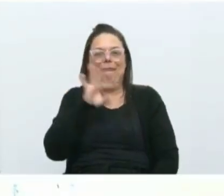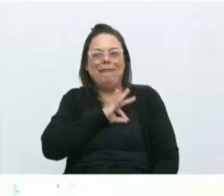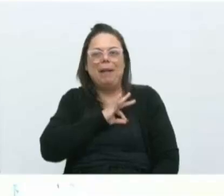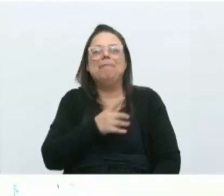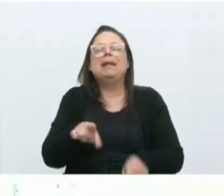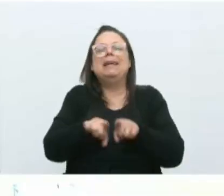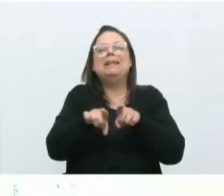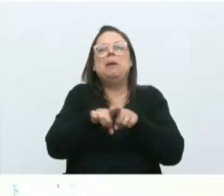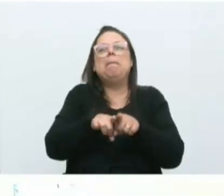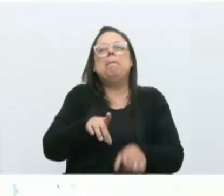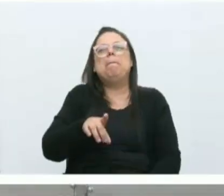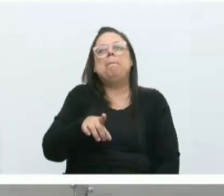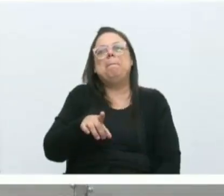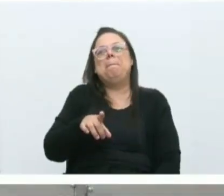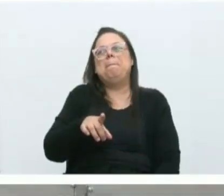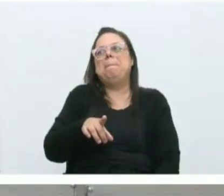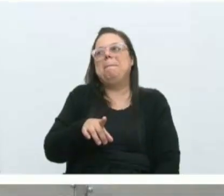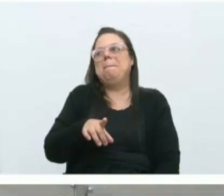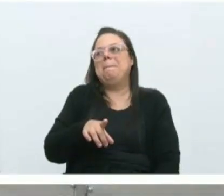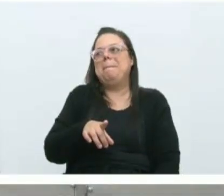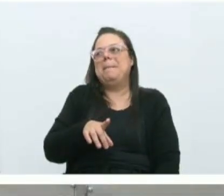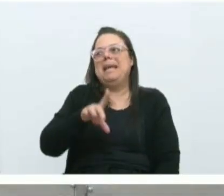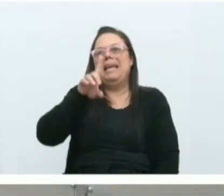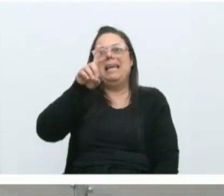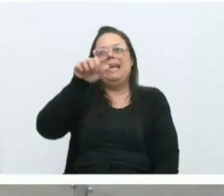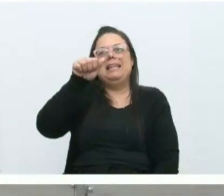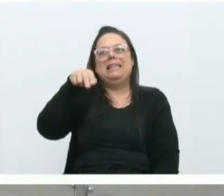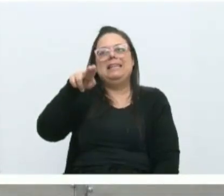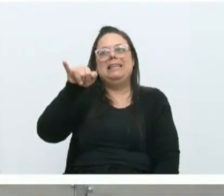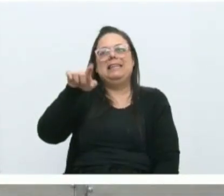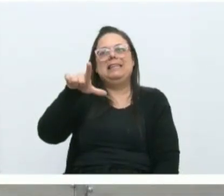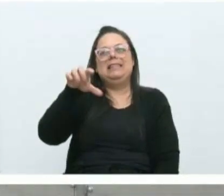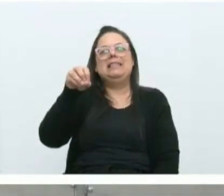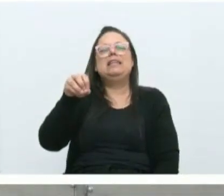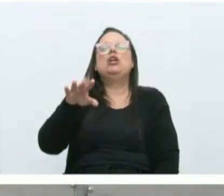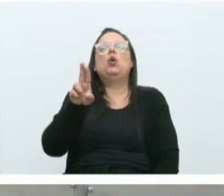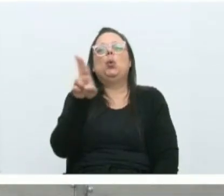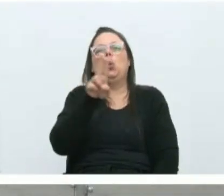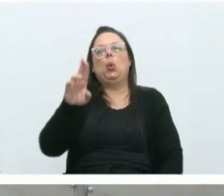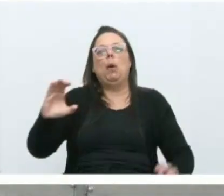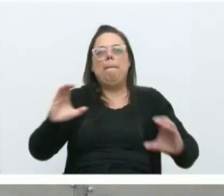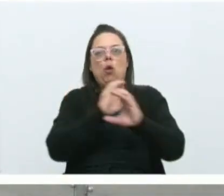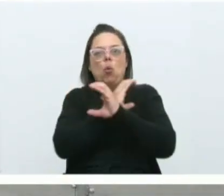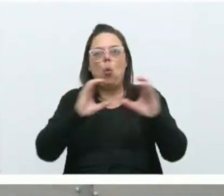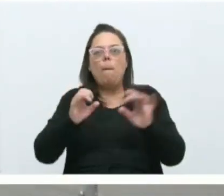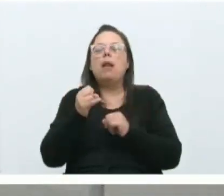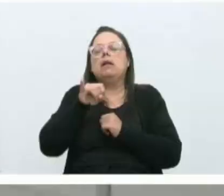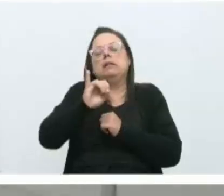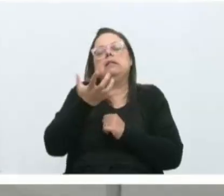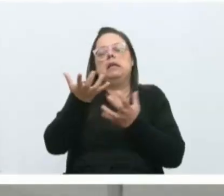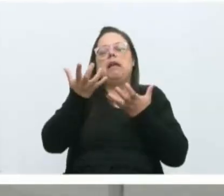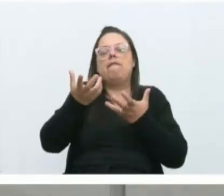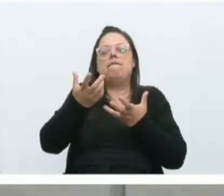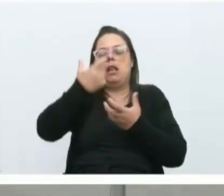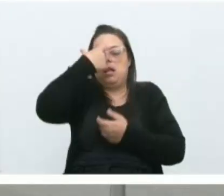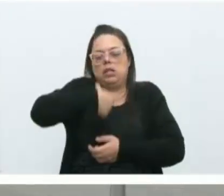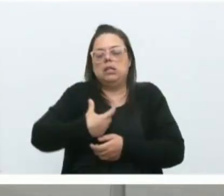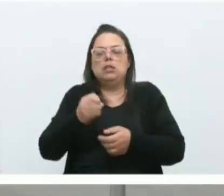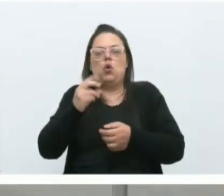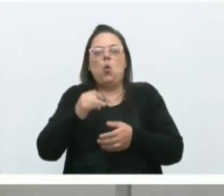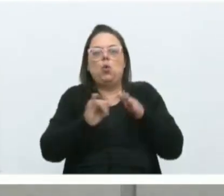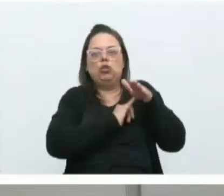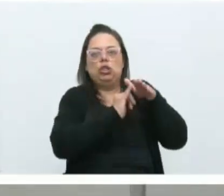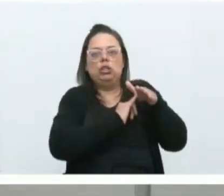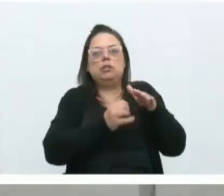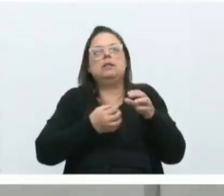Danilo criou coragem? Então, vai lá, Danilo. Nome completo, tá? Se você quer falar por si ou representando alguma entidade, fica à